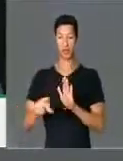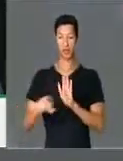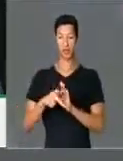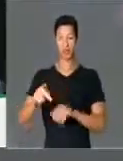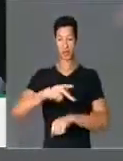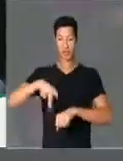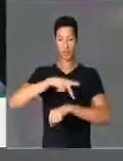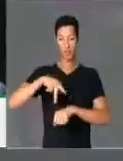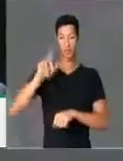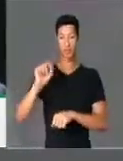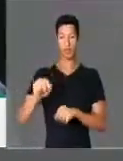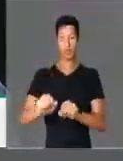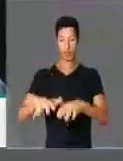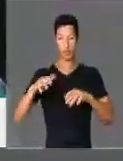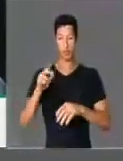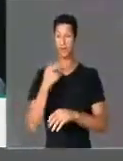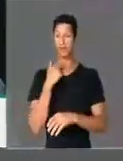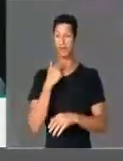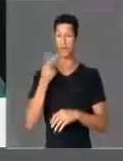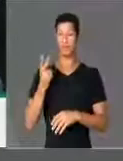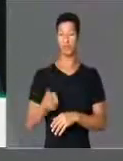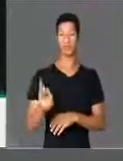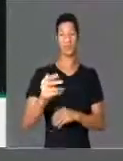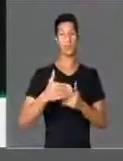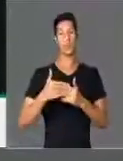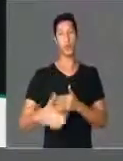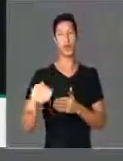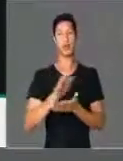no país. E a sessão não deve